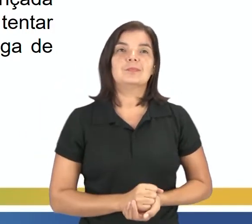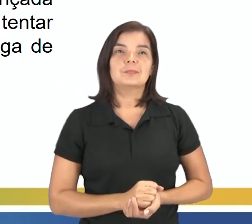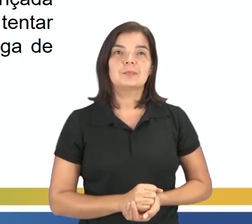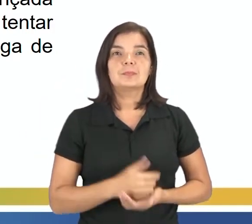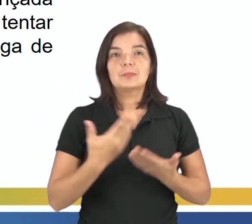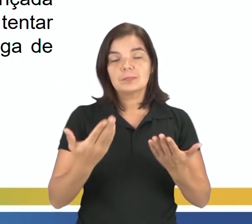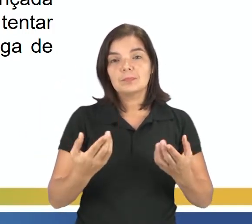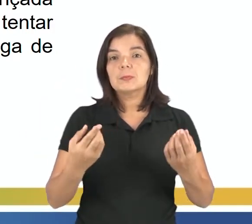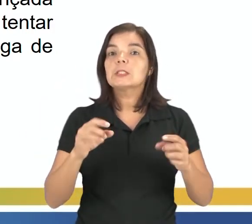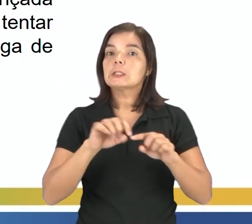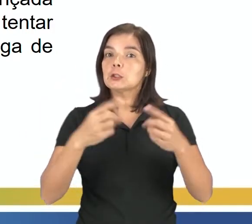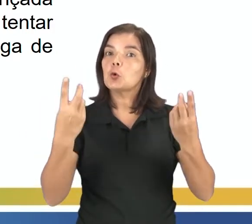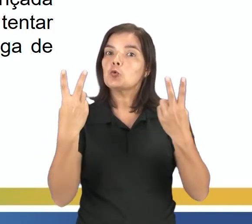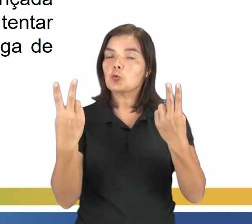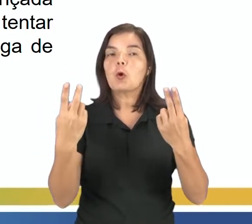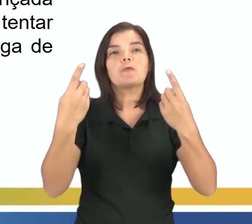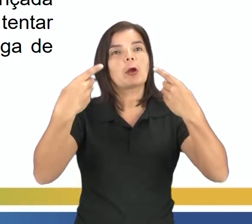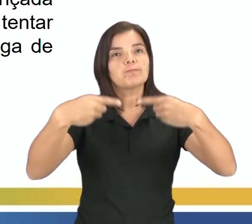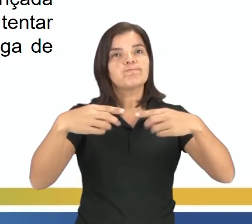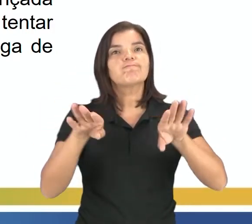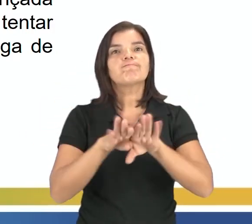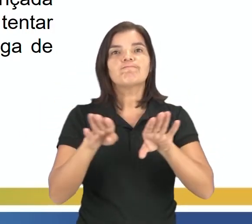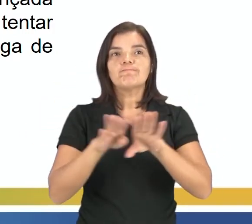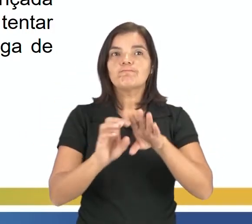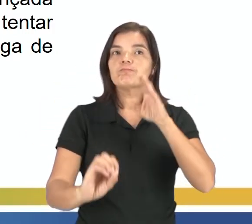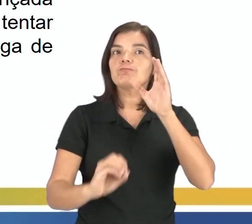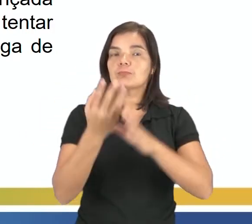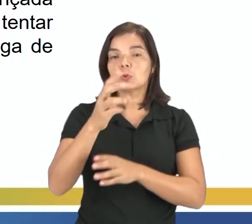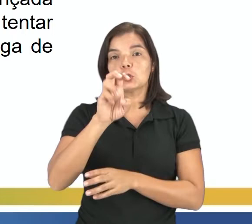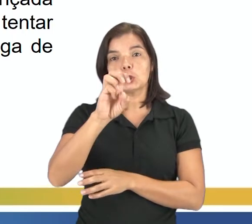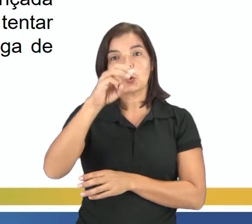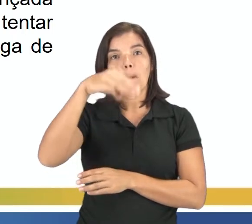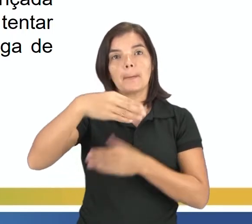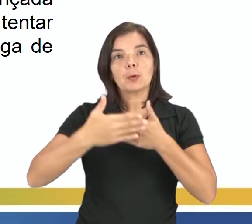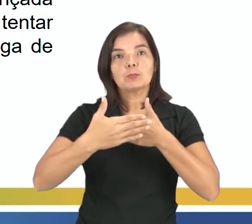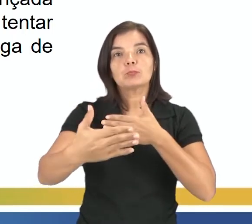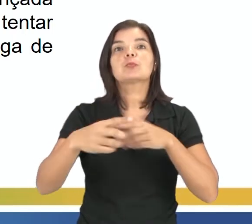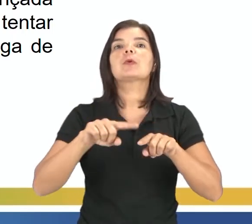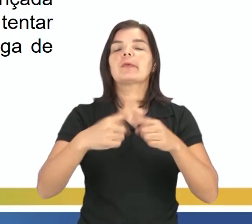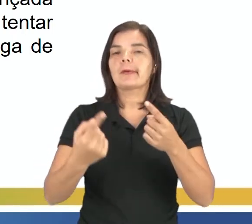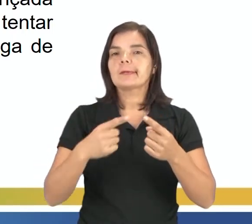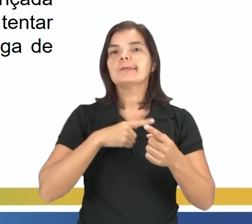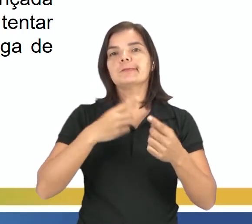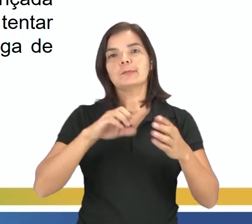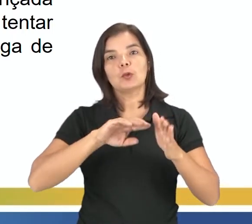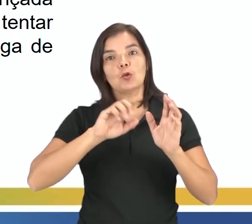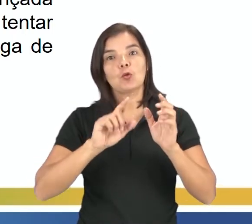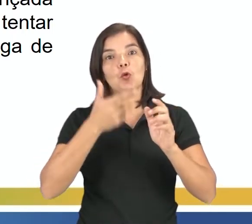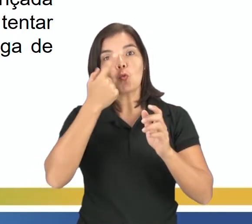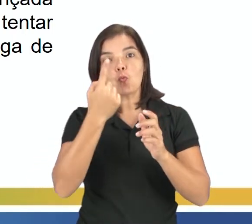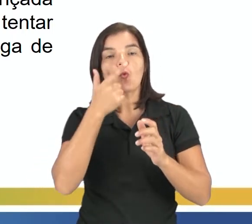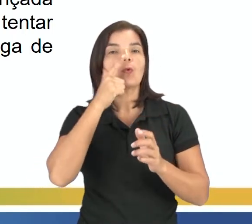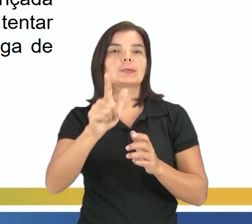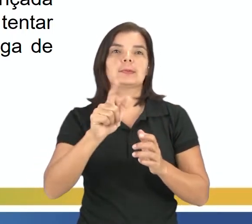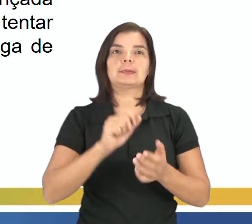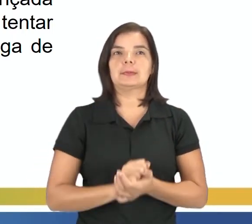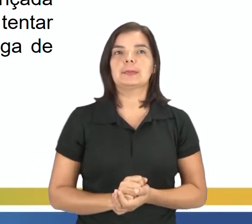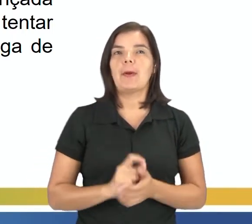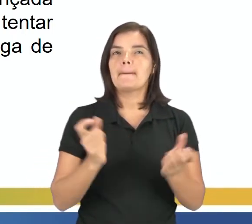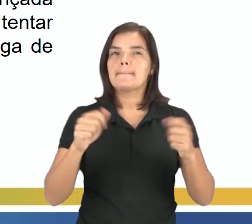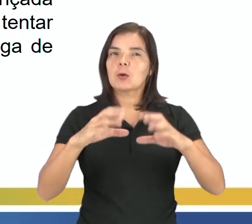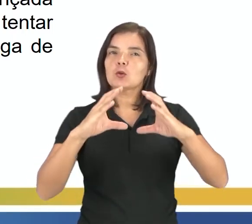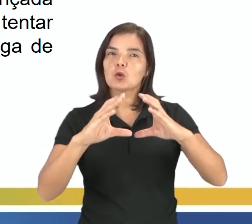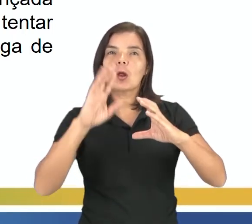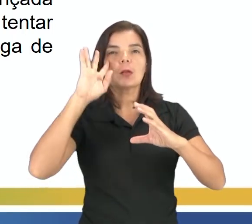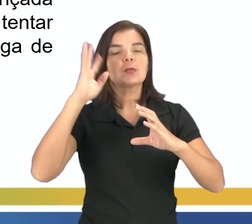No caso do empate, ao final da partida, são realizadas prorrogações de 5 minutos até que haja o desempate. A posse de bola